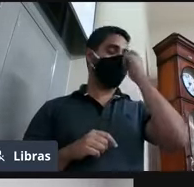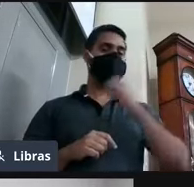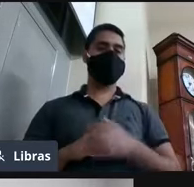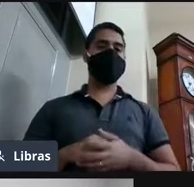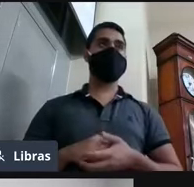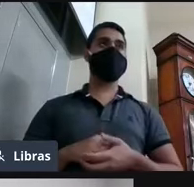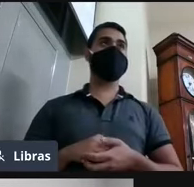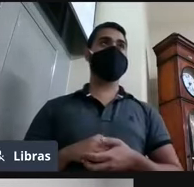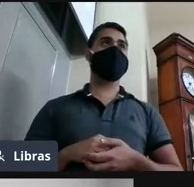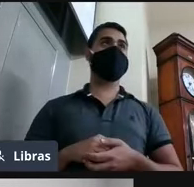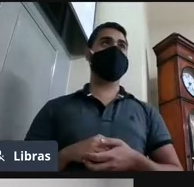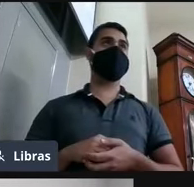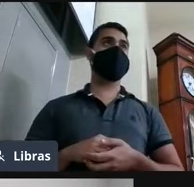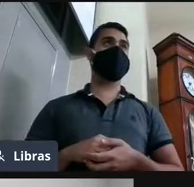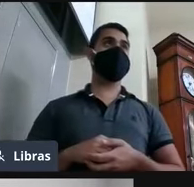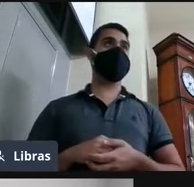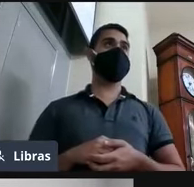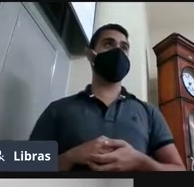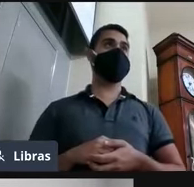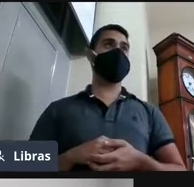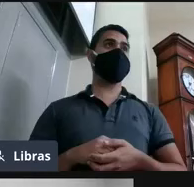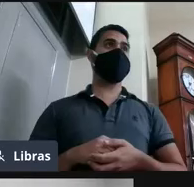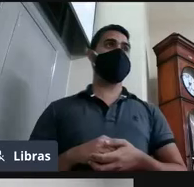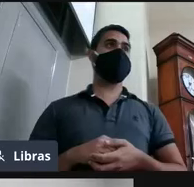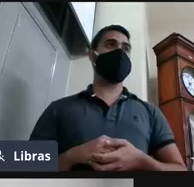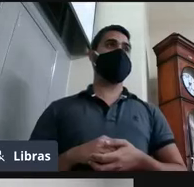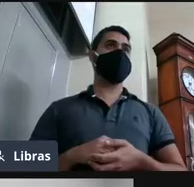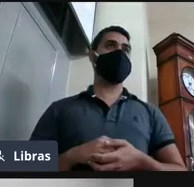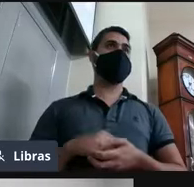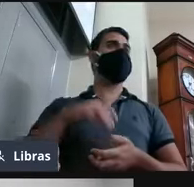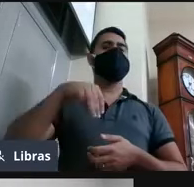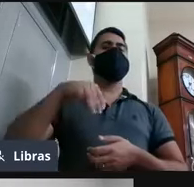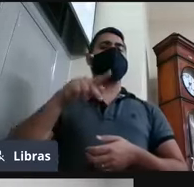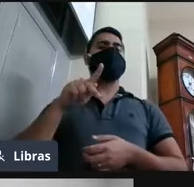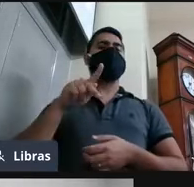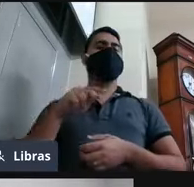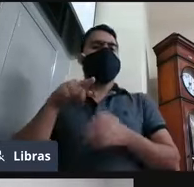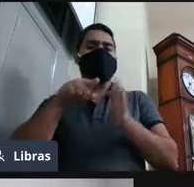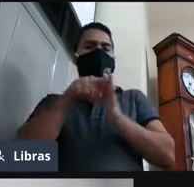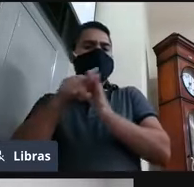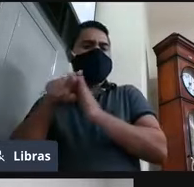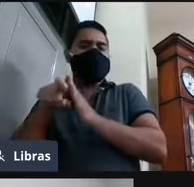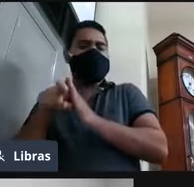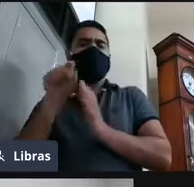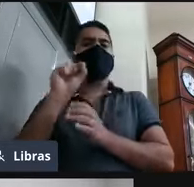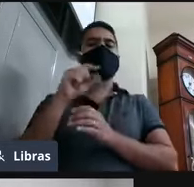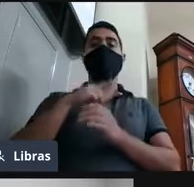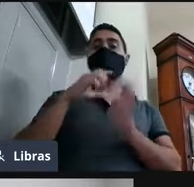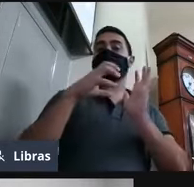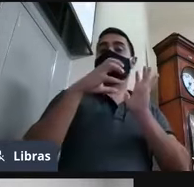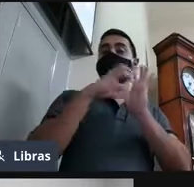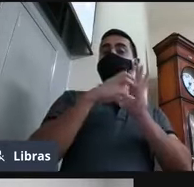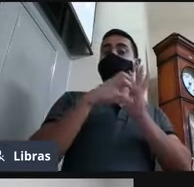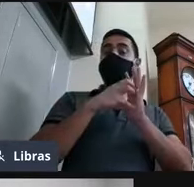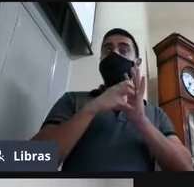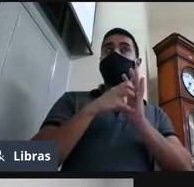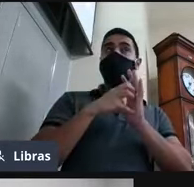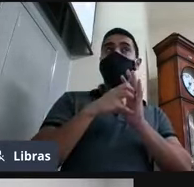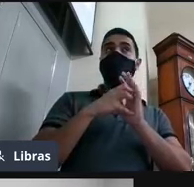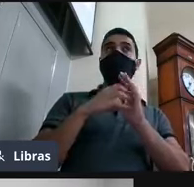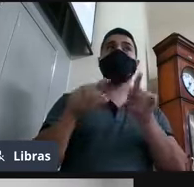Presidente. Só um minuto. O Ministério Público não é órgão fiscalizador. Os órgãos fiscalizadores externos é a Câmara e